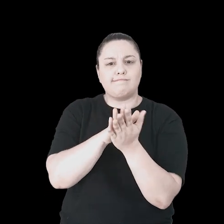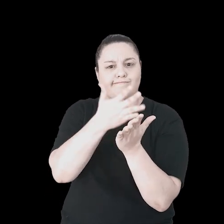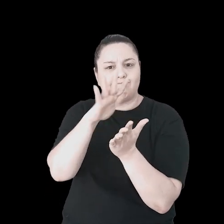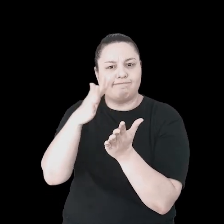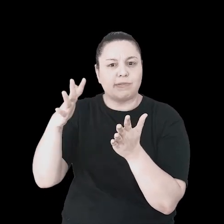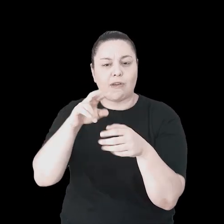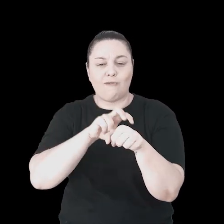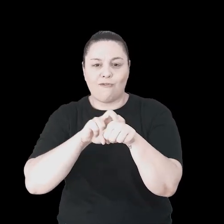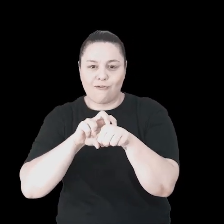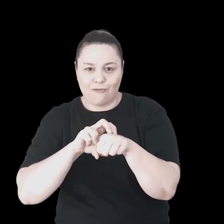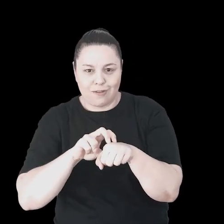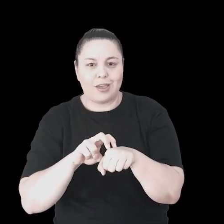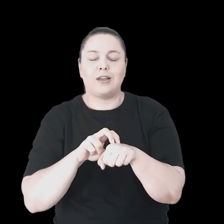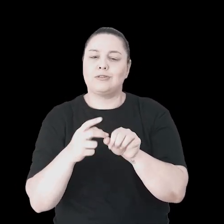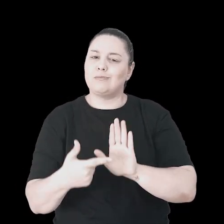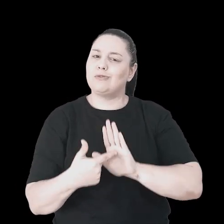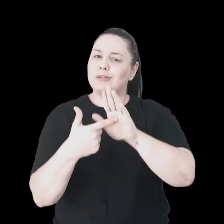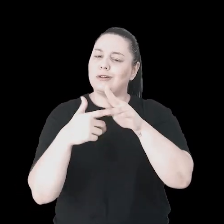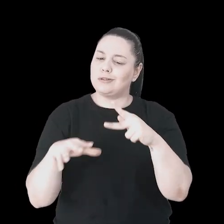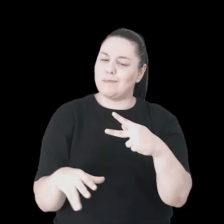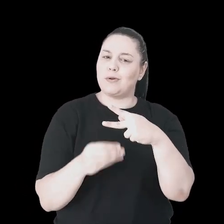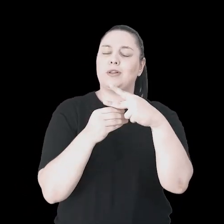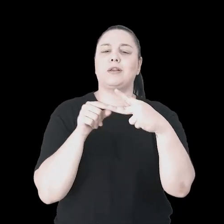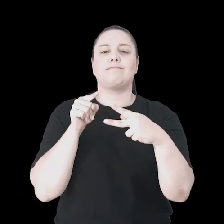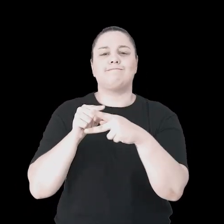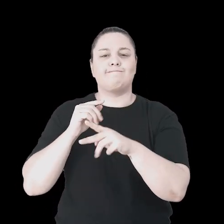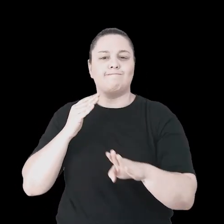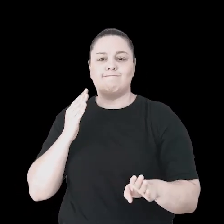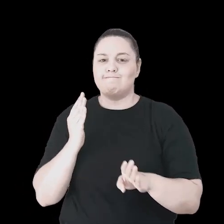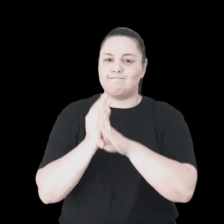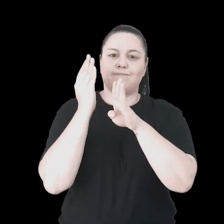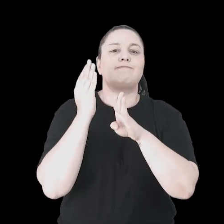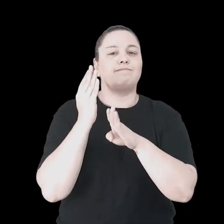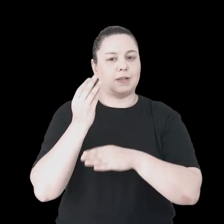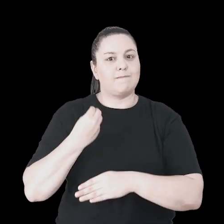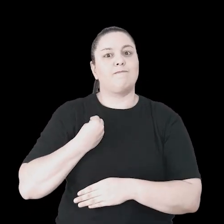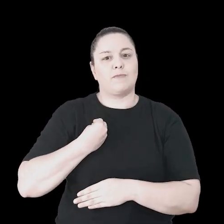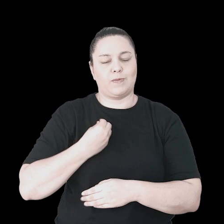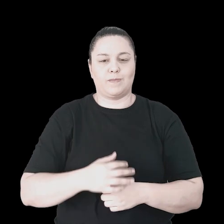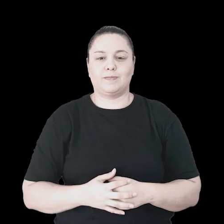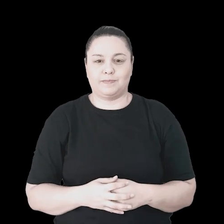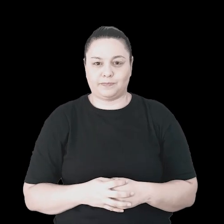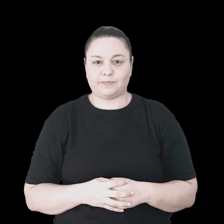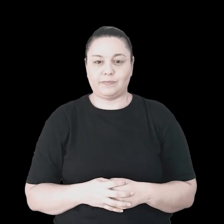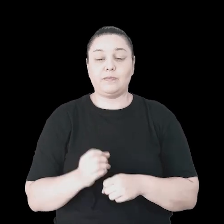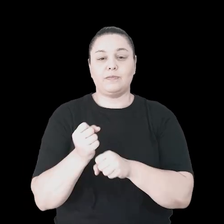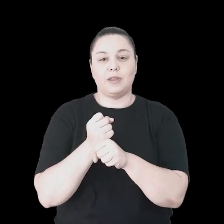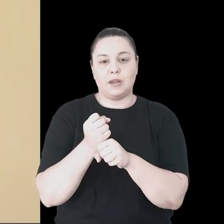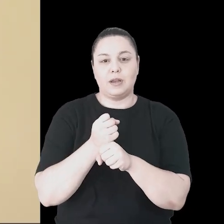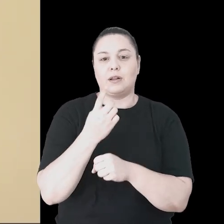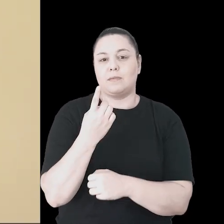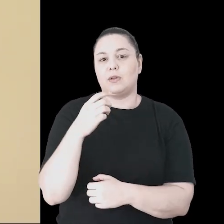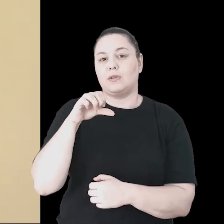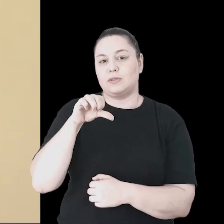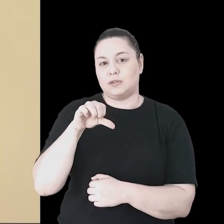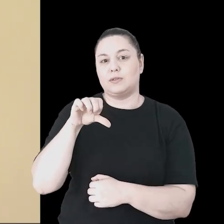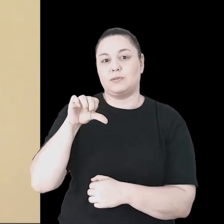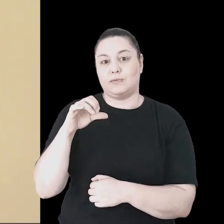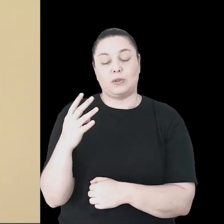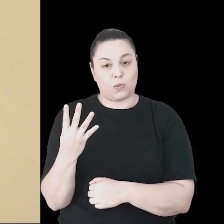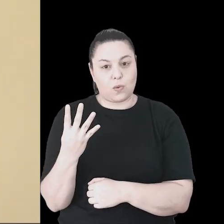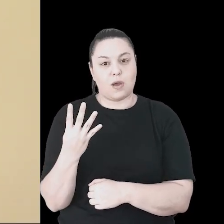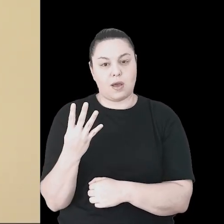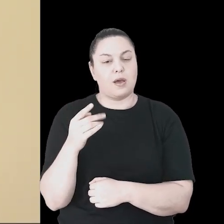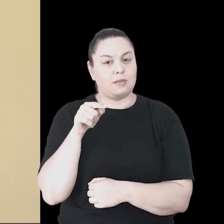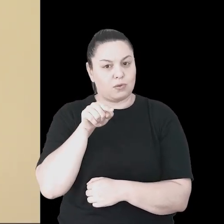e produzir culturas verdes brilhantes, estabelecendo esta proteína como marcador fluorescente in vivo.